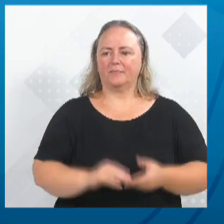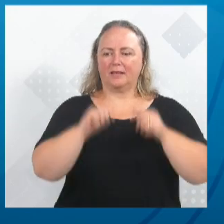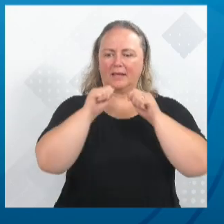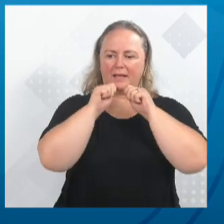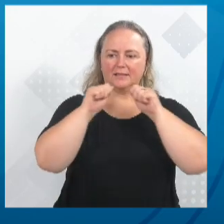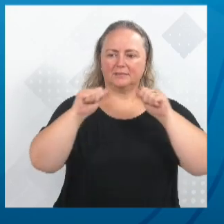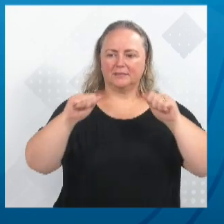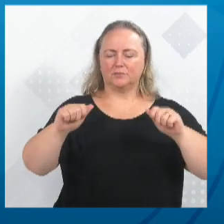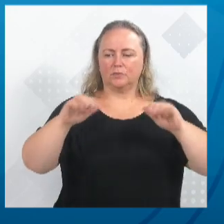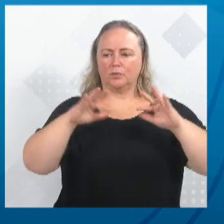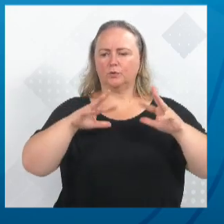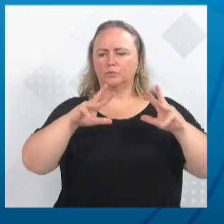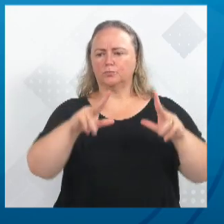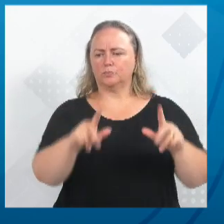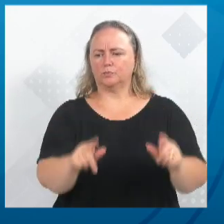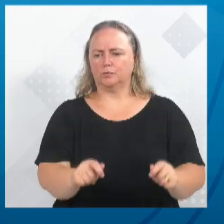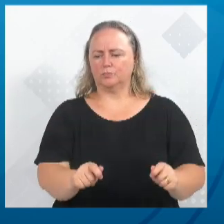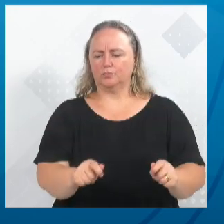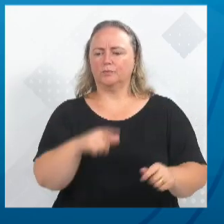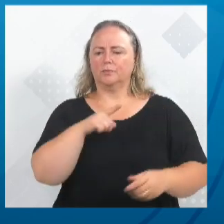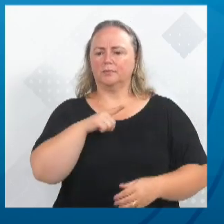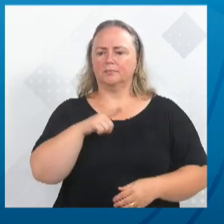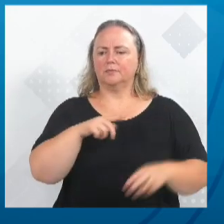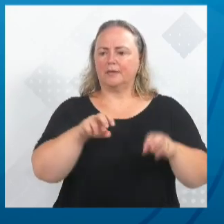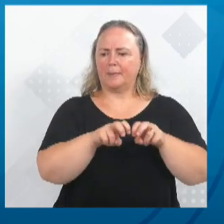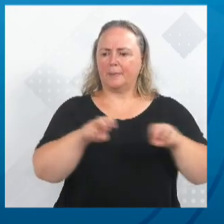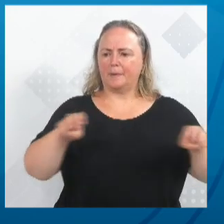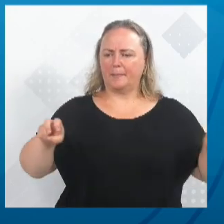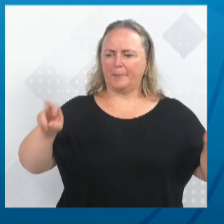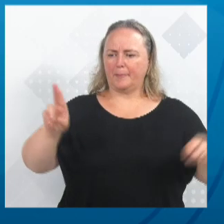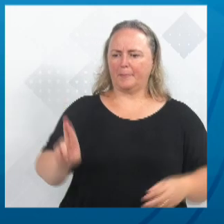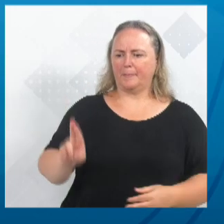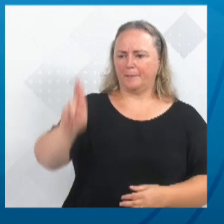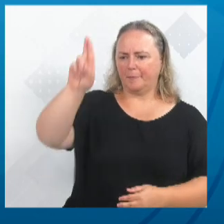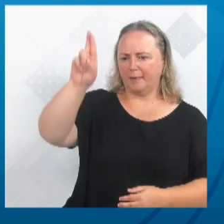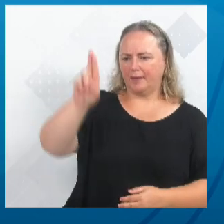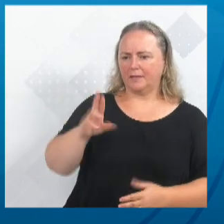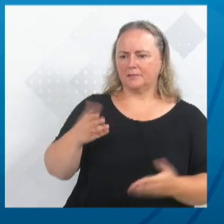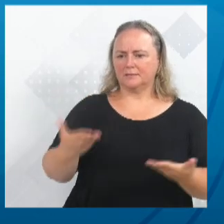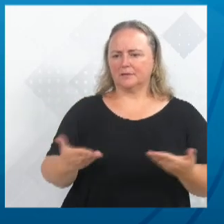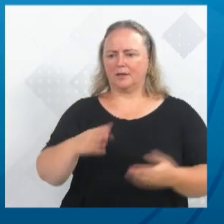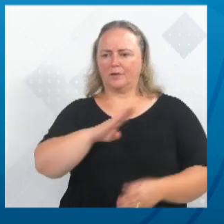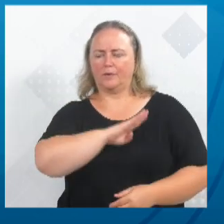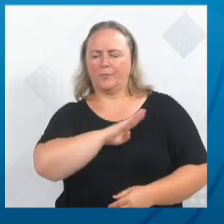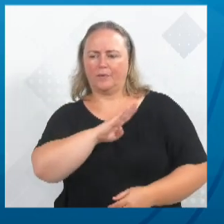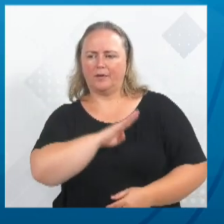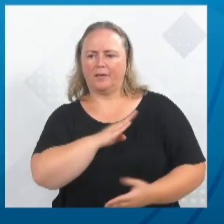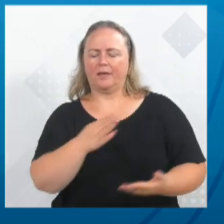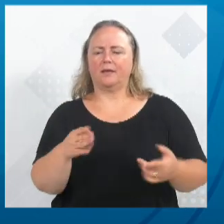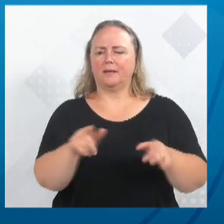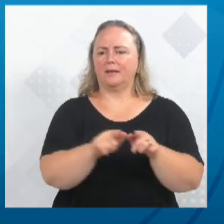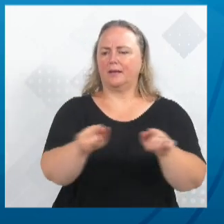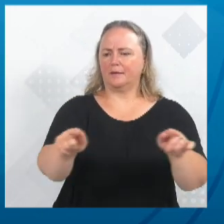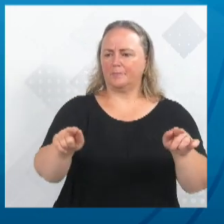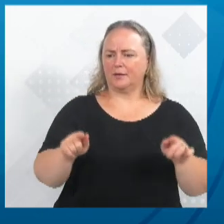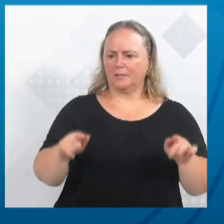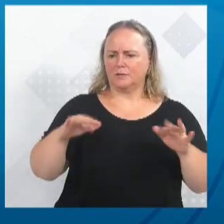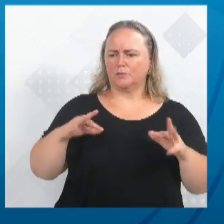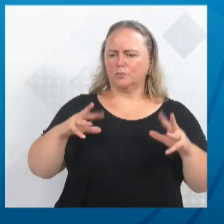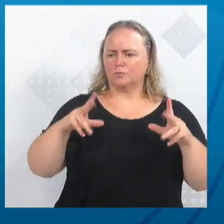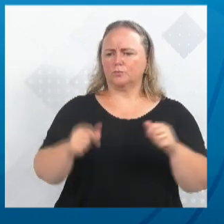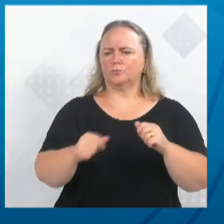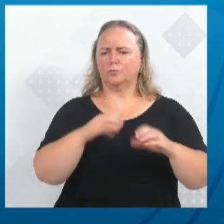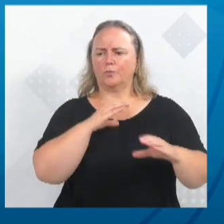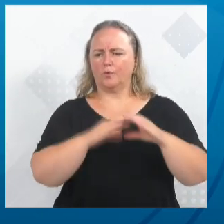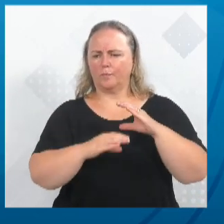eh aqui a a mesa diretora colegas vereadores vereadoras aos gabinetes a toda a parte de comunicação